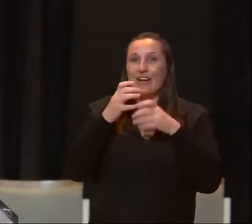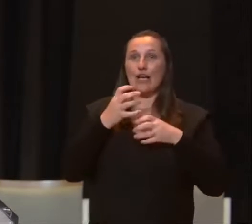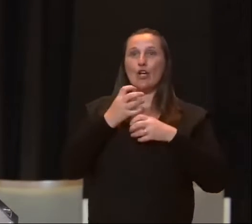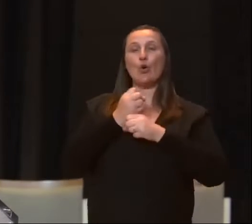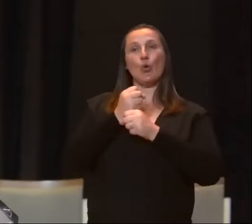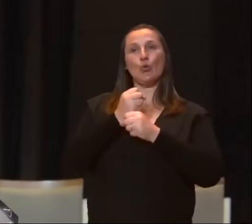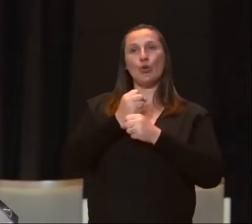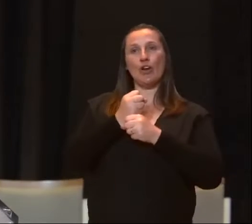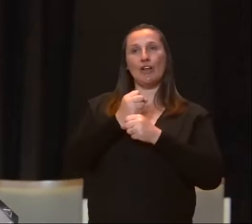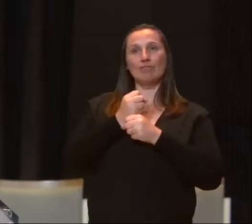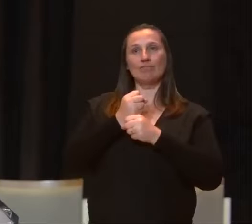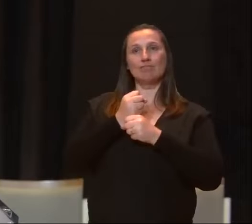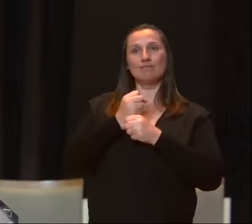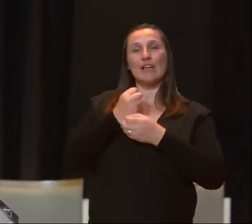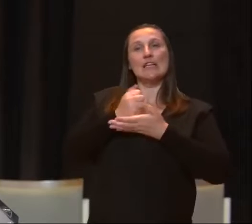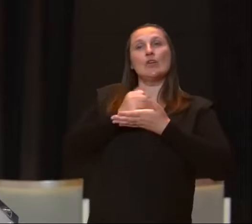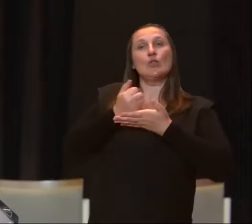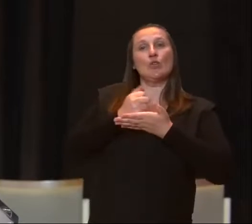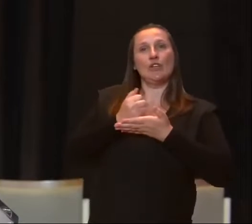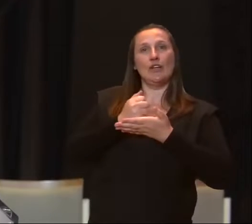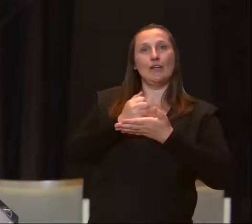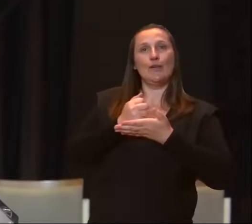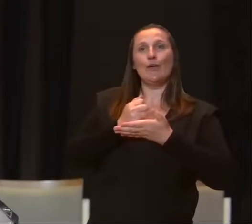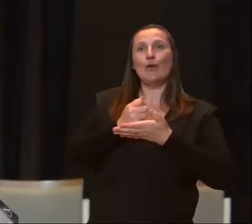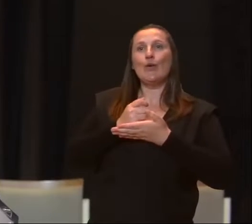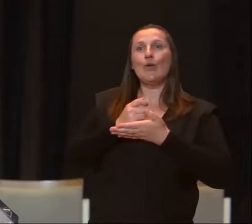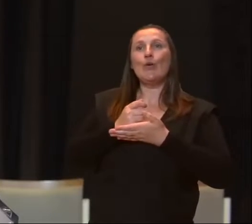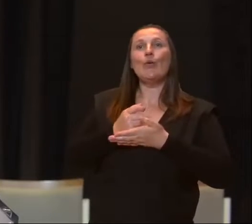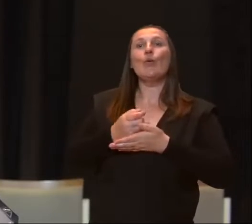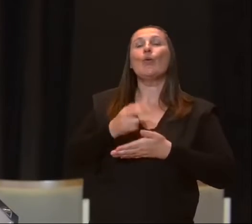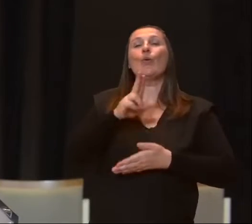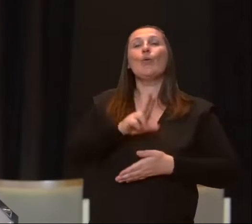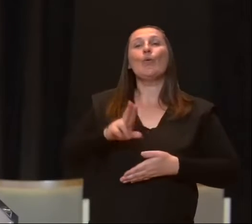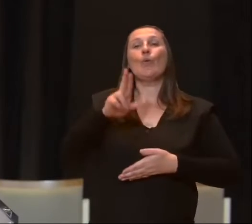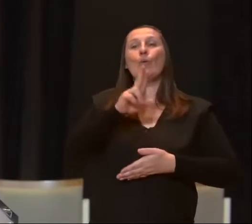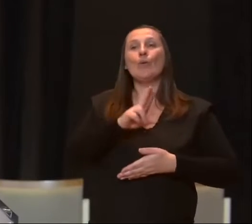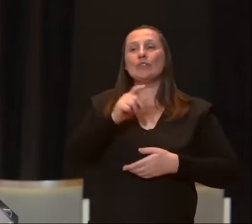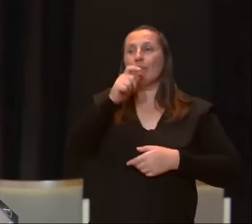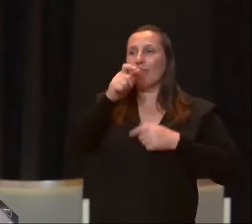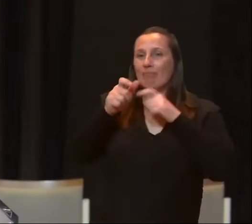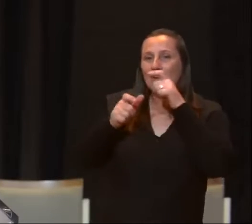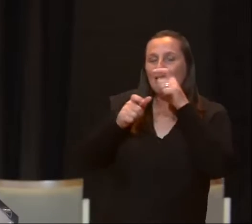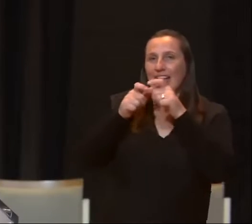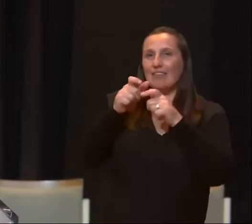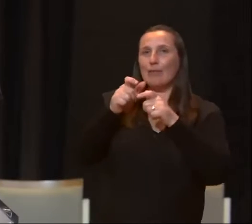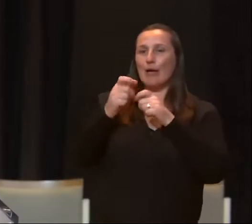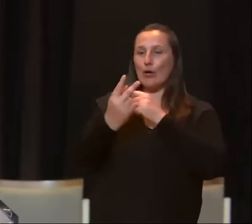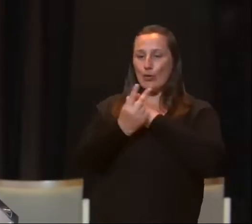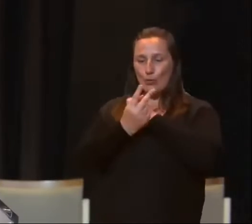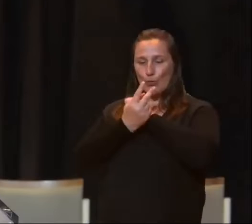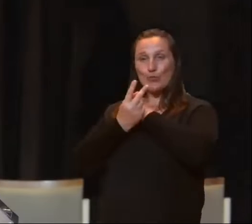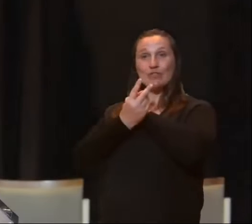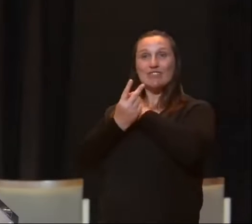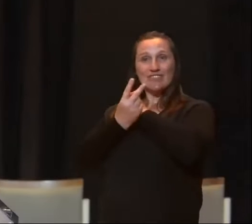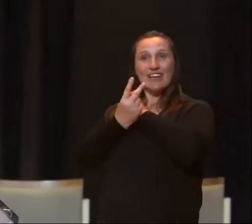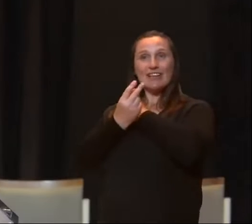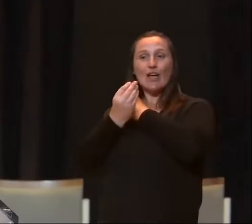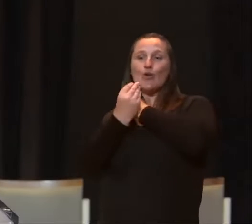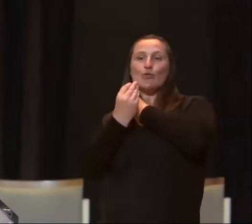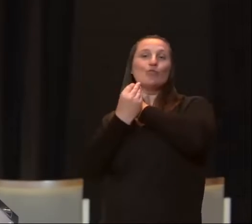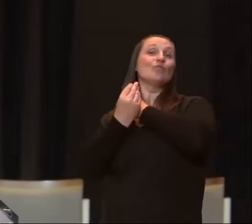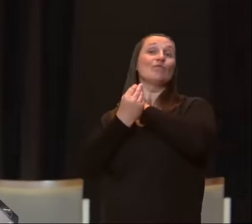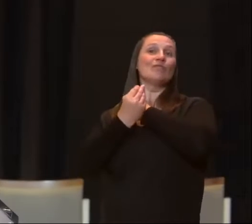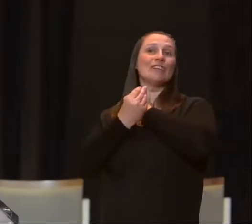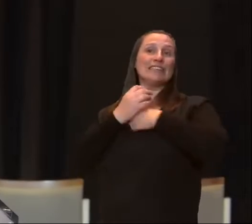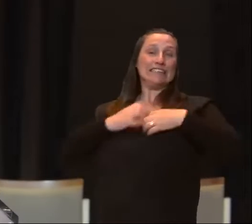e como a gente usa as palavras ao vento para tratar a nossa aflição. Depois falamos sobre procurar a